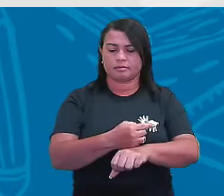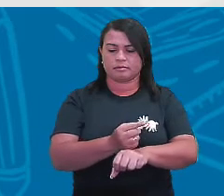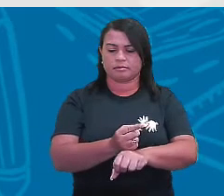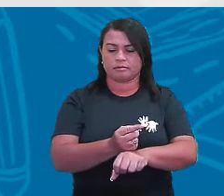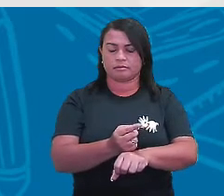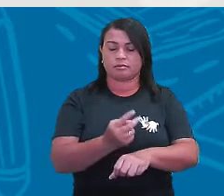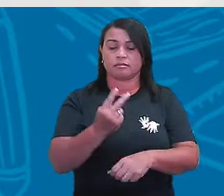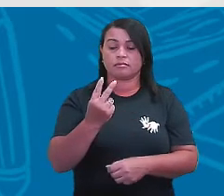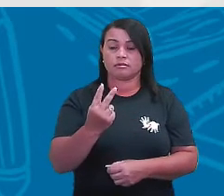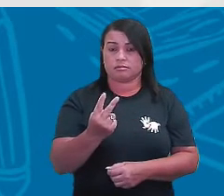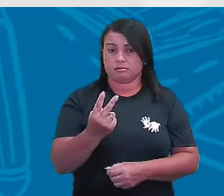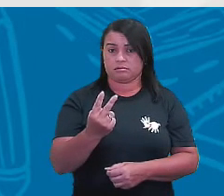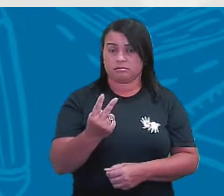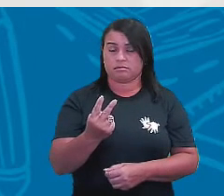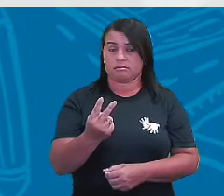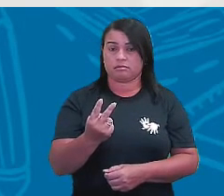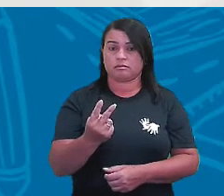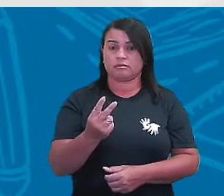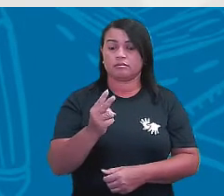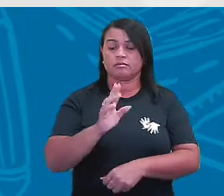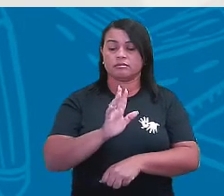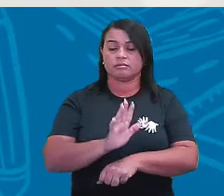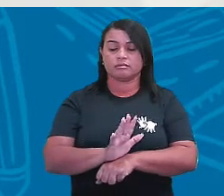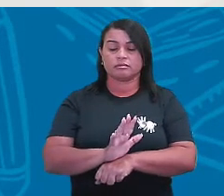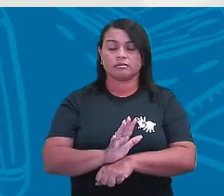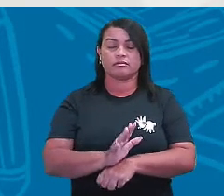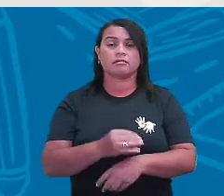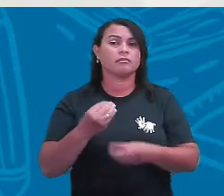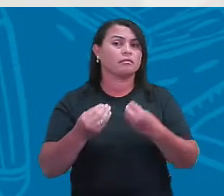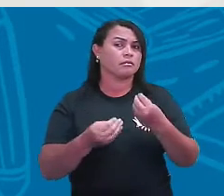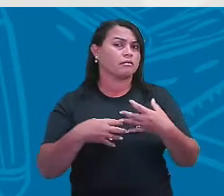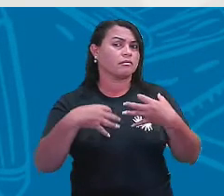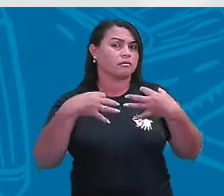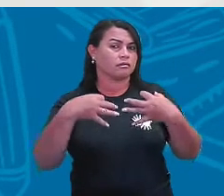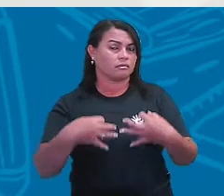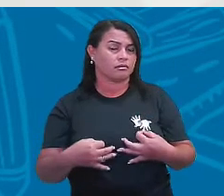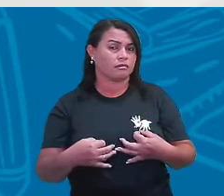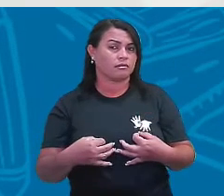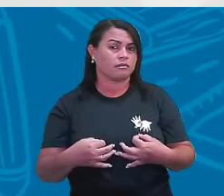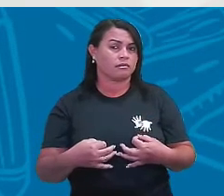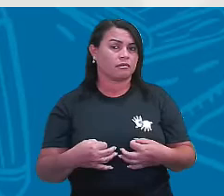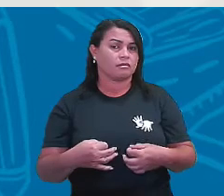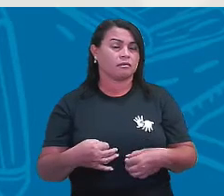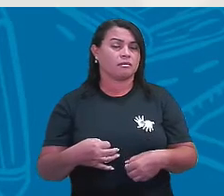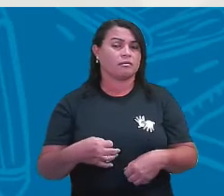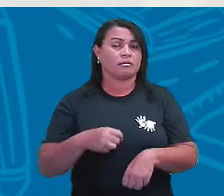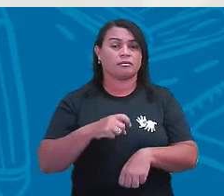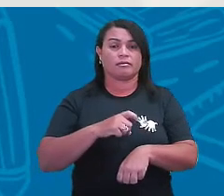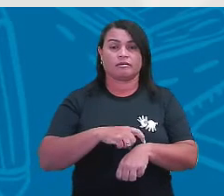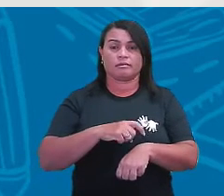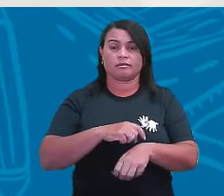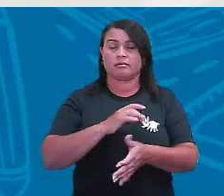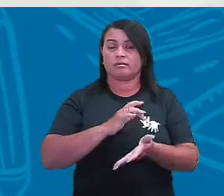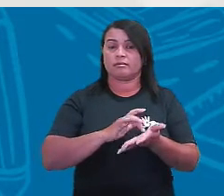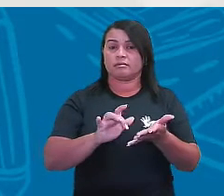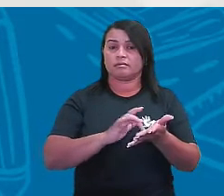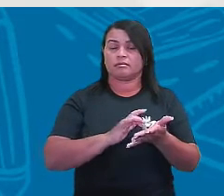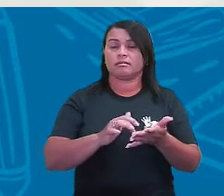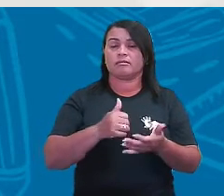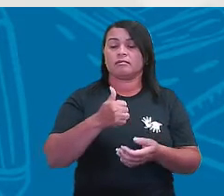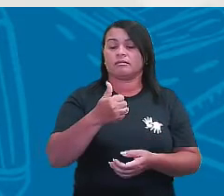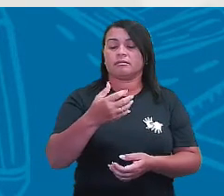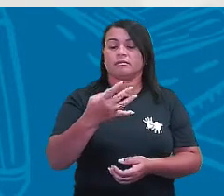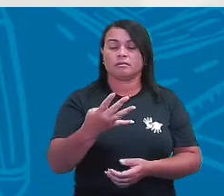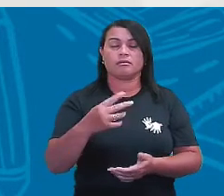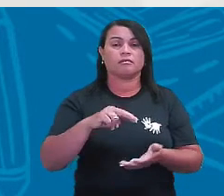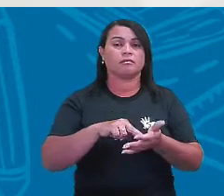bom? Só que aí eu vou ter certeza no relógio digital que 14 horas já está no turno da tarde. No